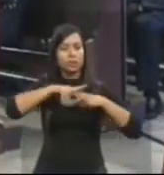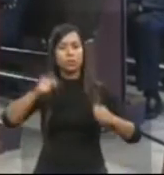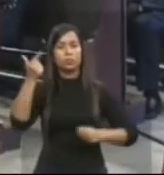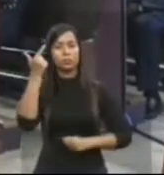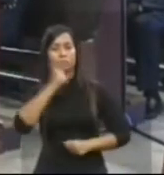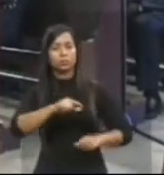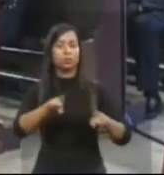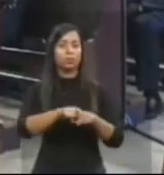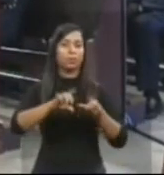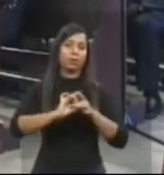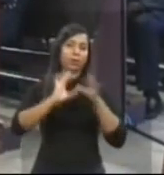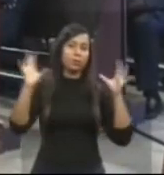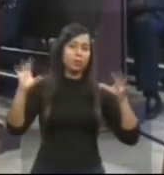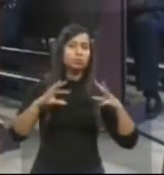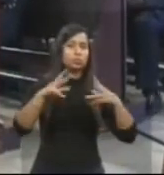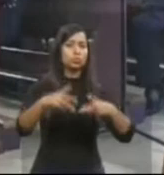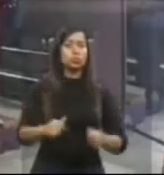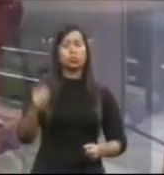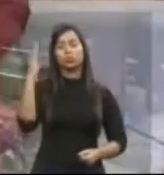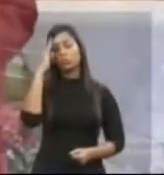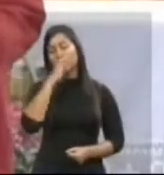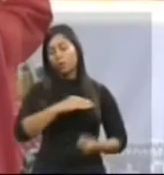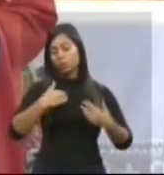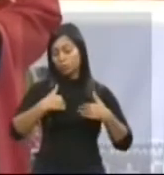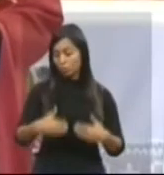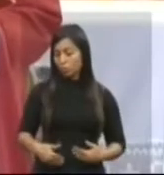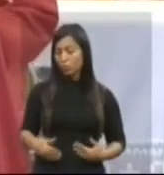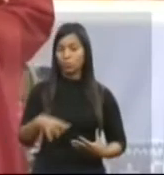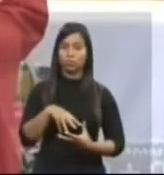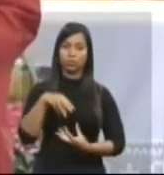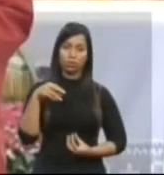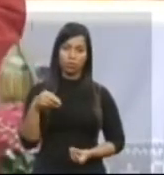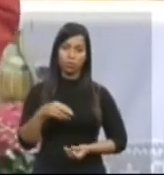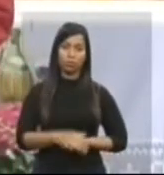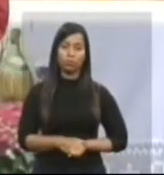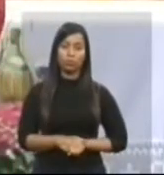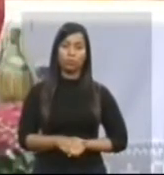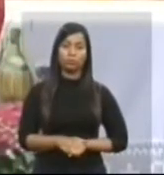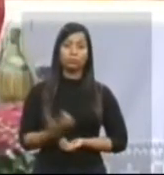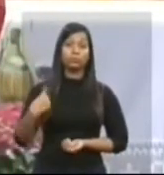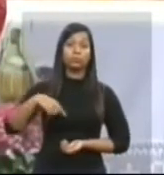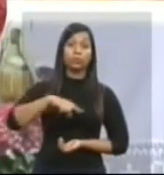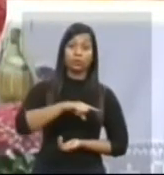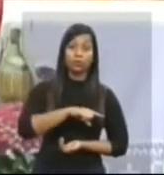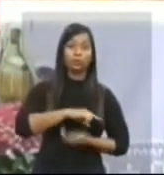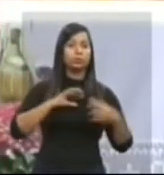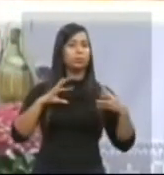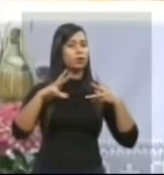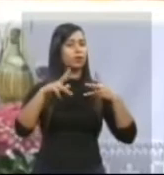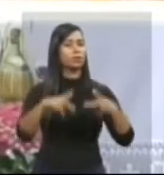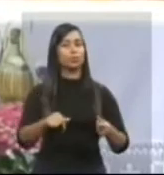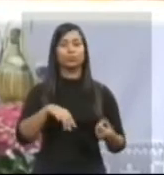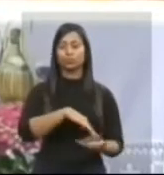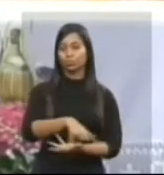e libertação de todos os males do corpo e da alma, para nós e para toda